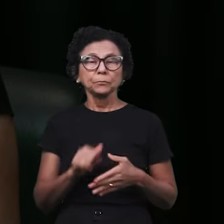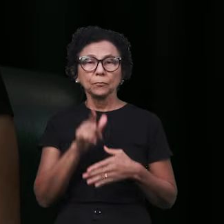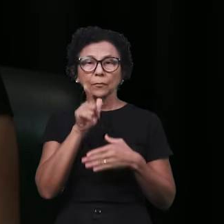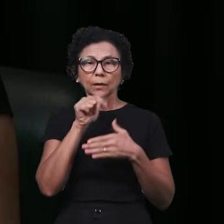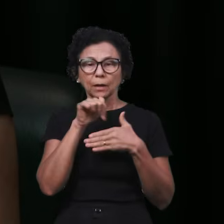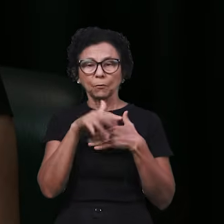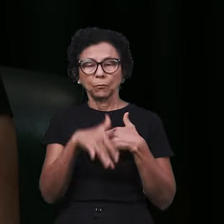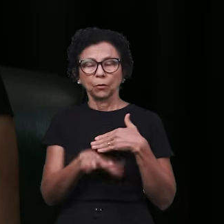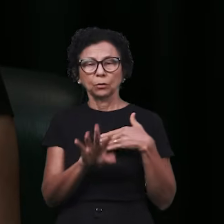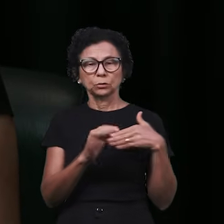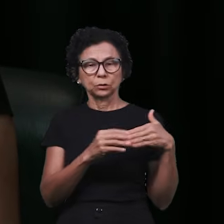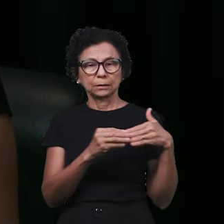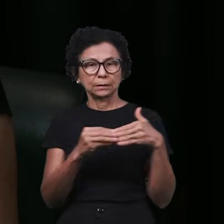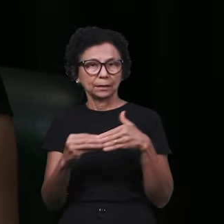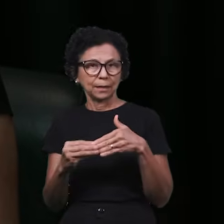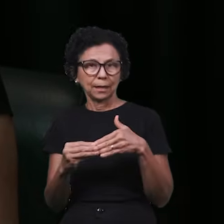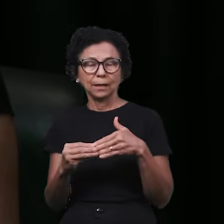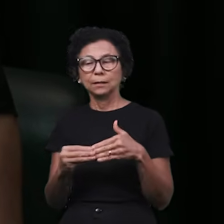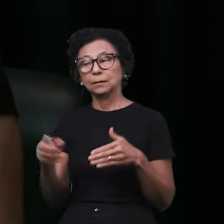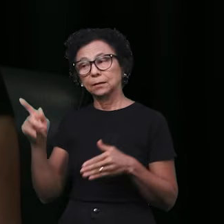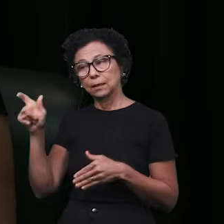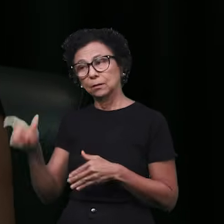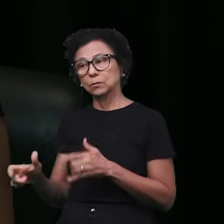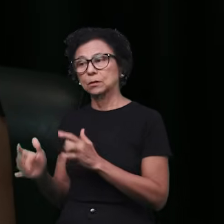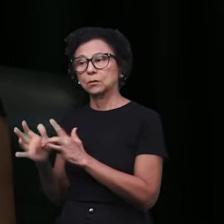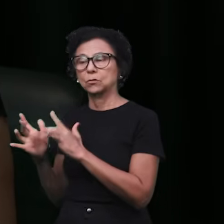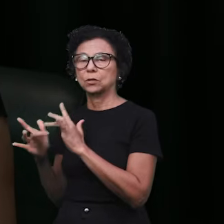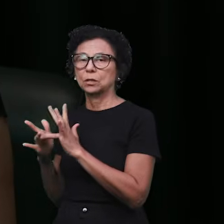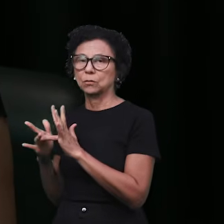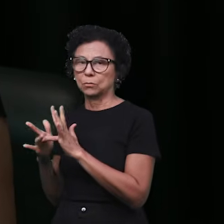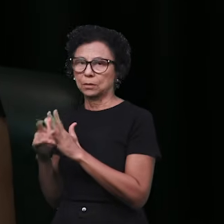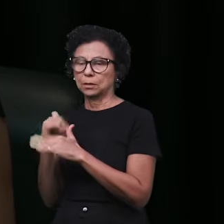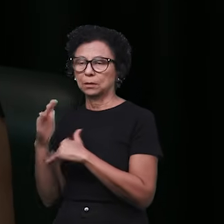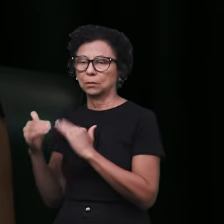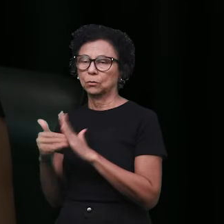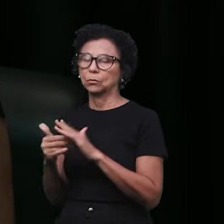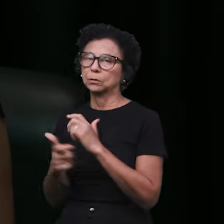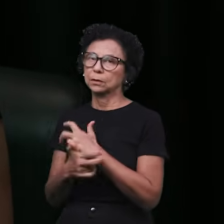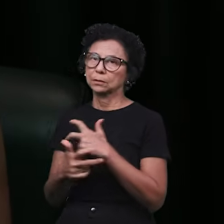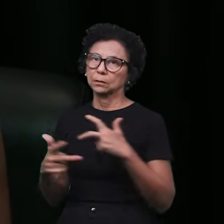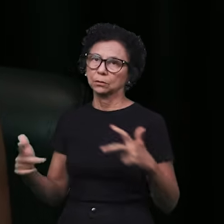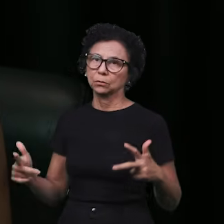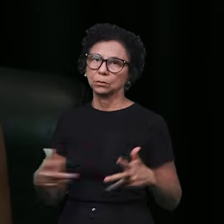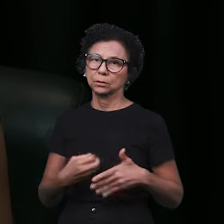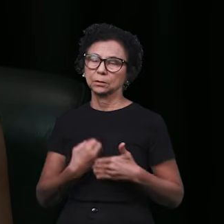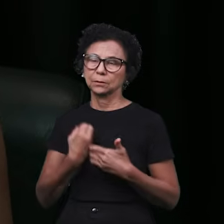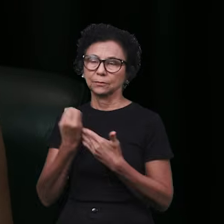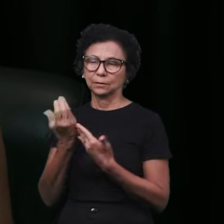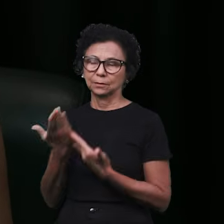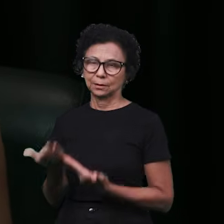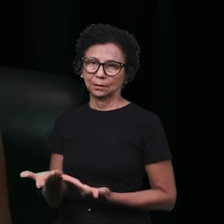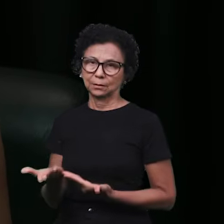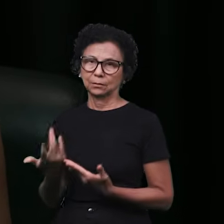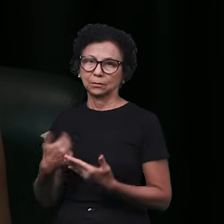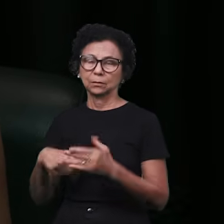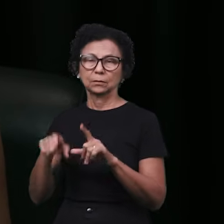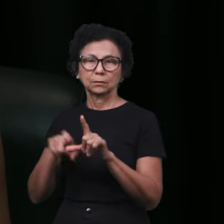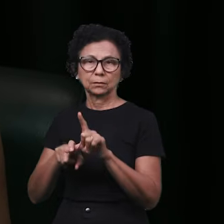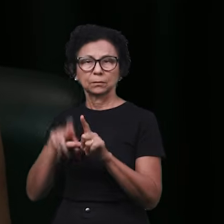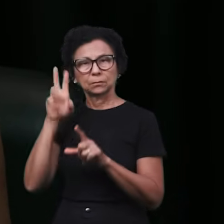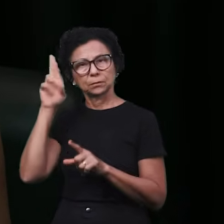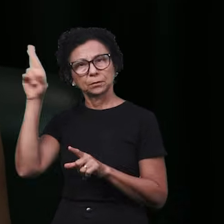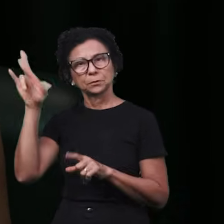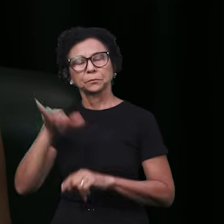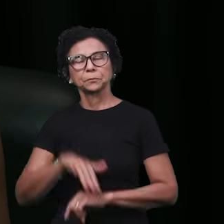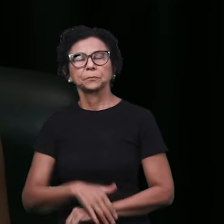Senhor, que é a fonte de todas as coisas, que é essa fonte a qual a nossa vida está interligada, né? Que é essa dependência de Glória a tudo. Deus. Né?